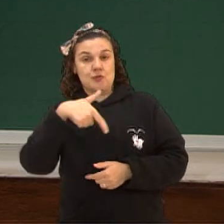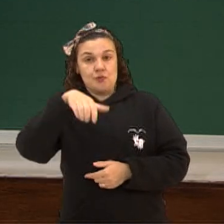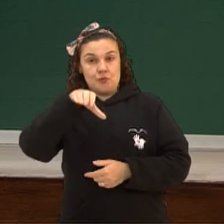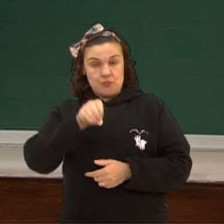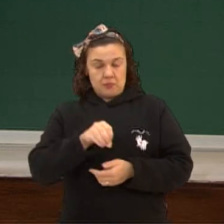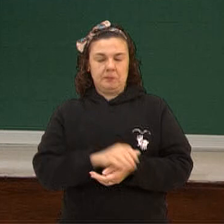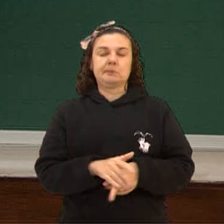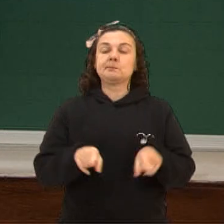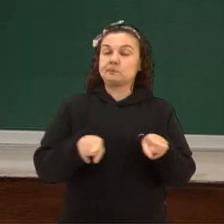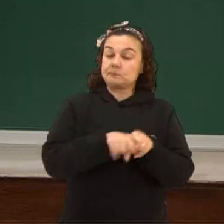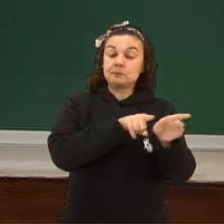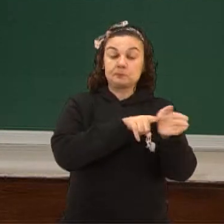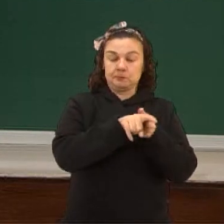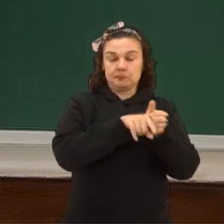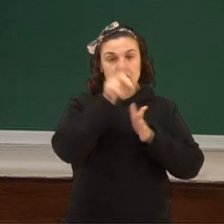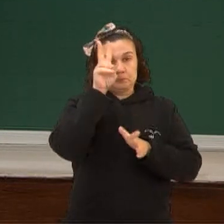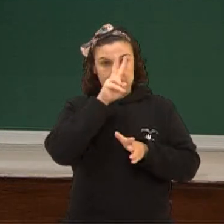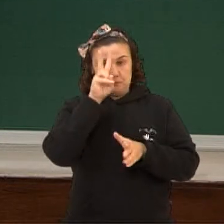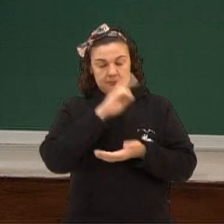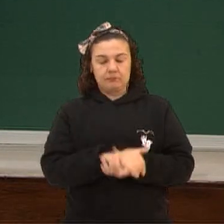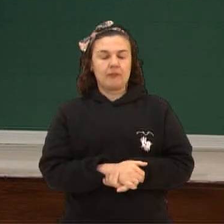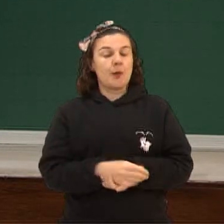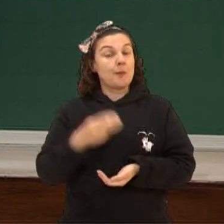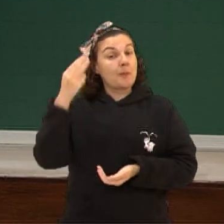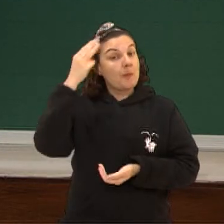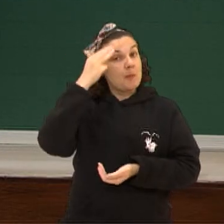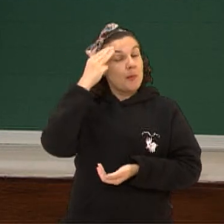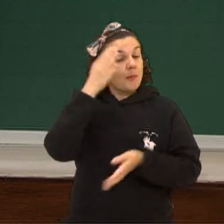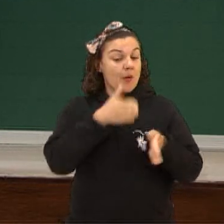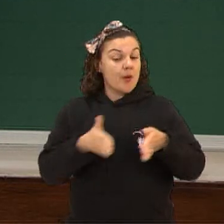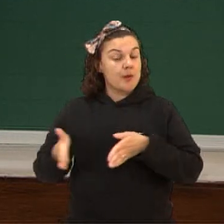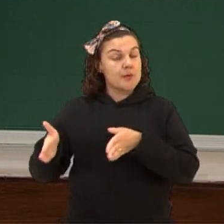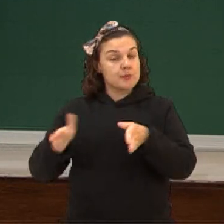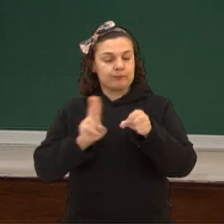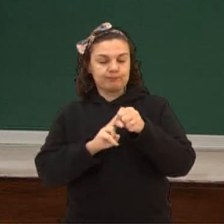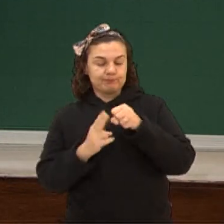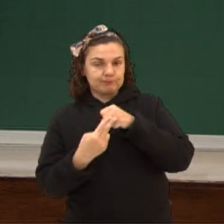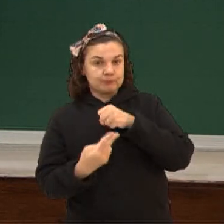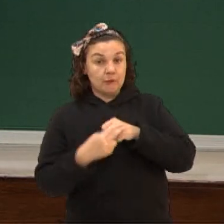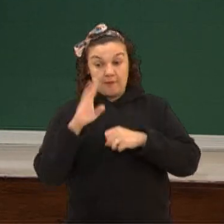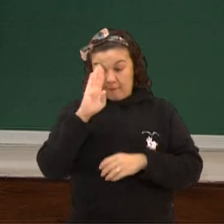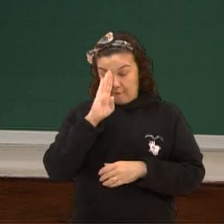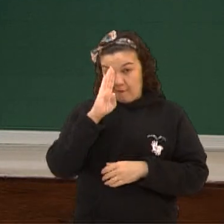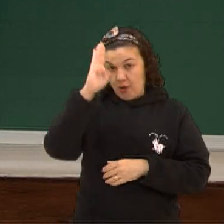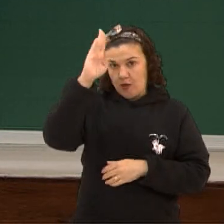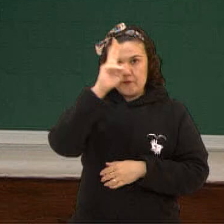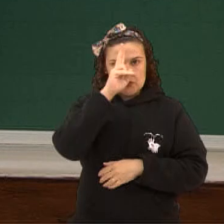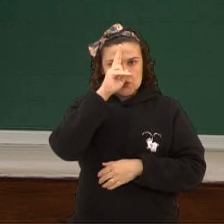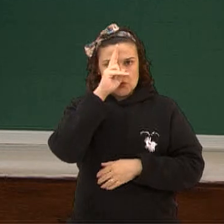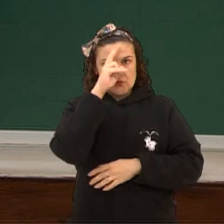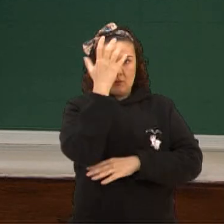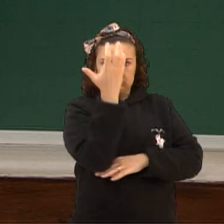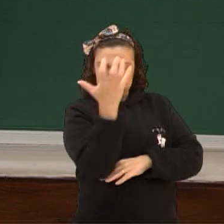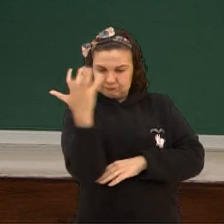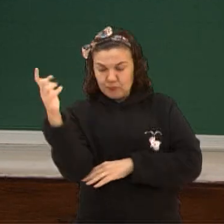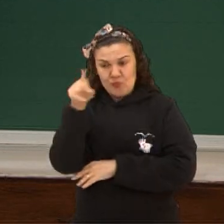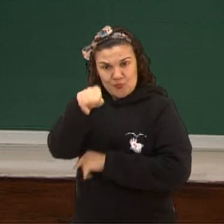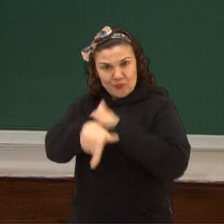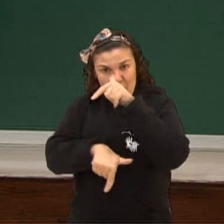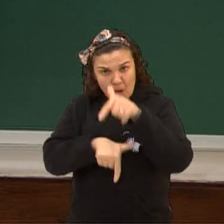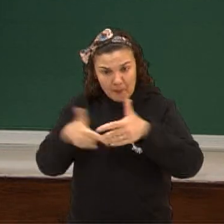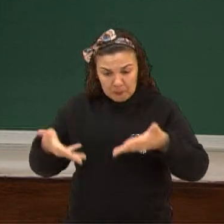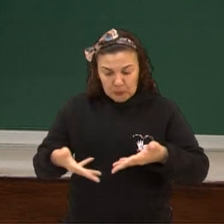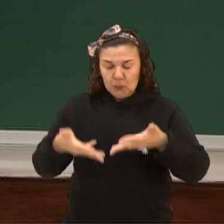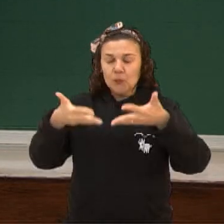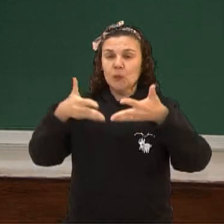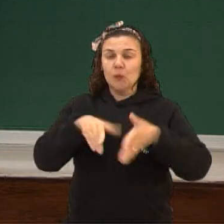um historiador, seu trabalho Memória dos Rios Urbanos, com ênfase na história ambiental. Seu trabalho é fantástico, professor, né, foi de grande